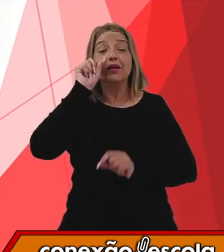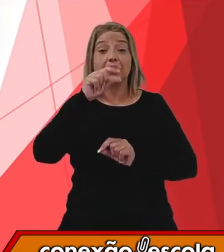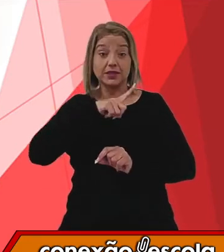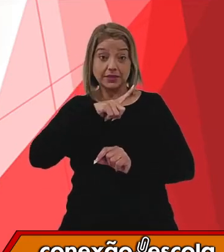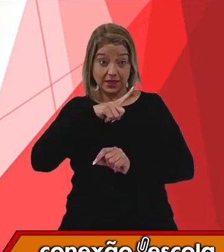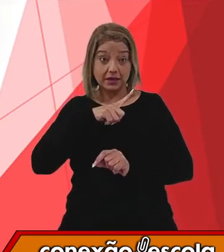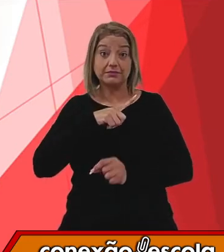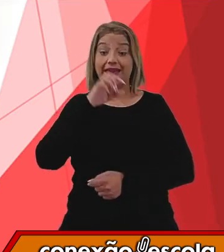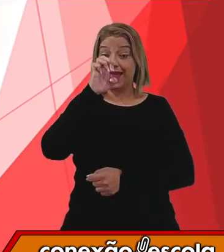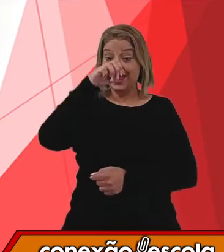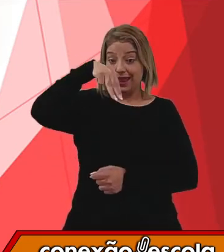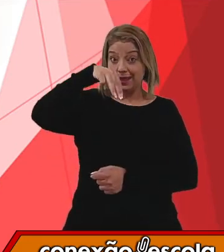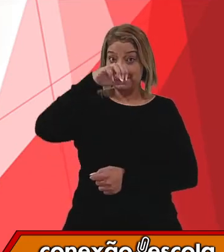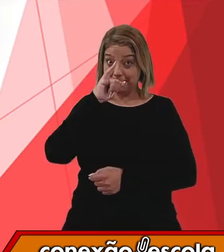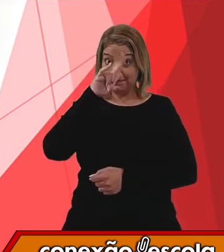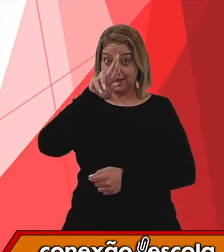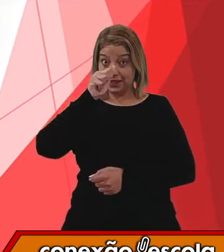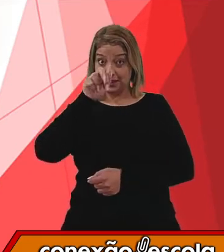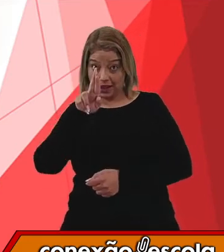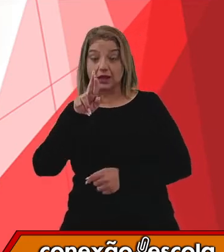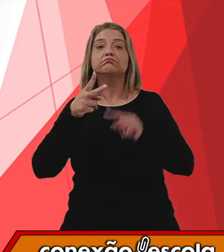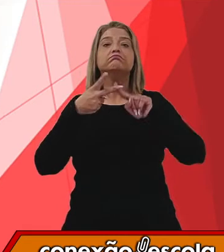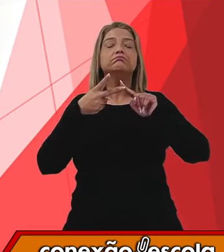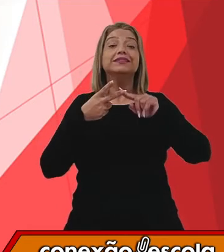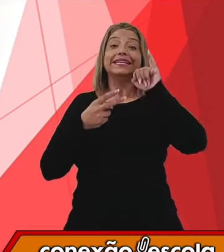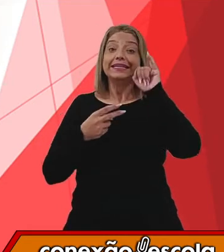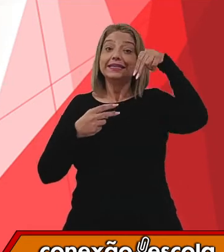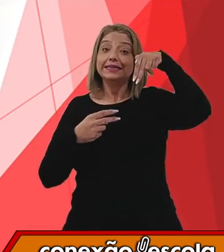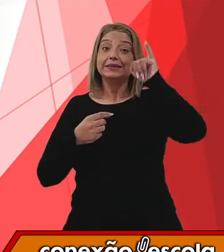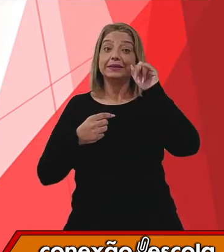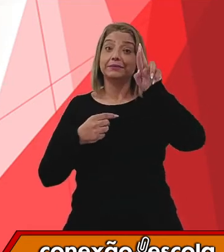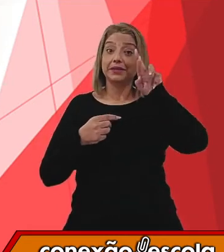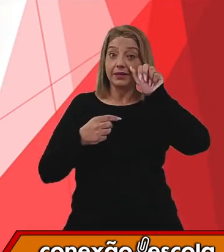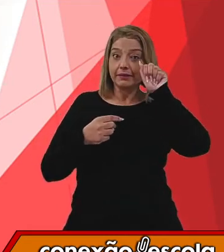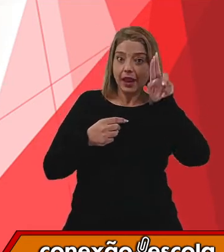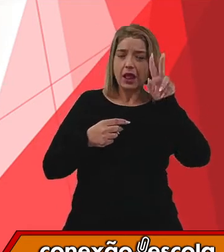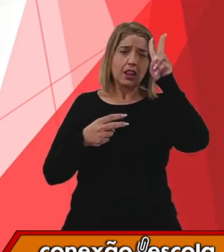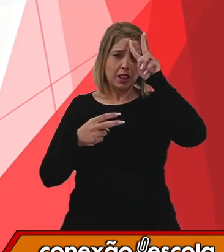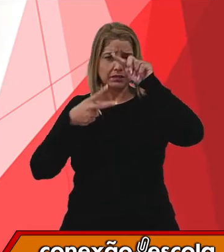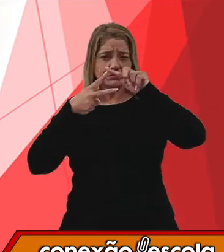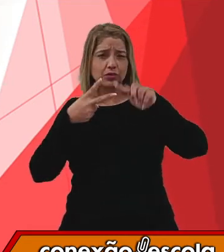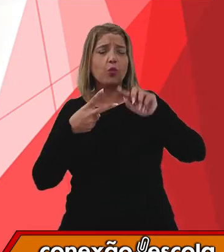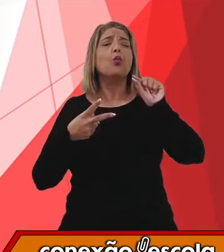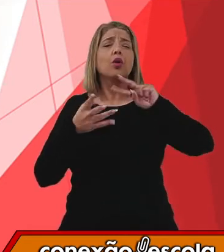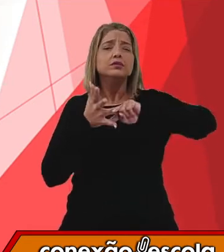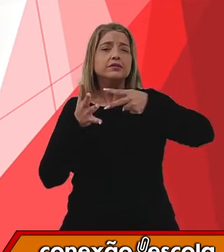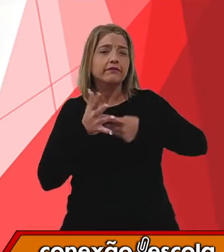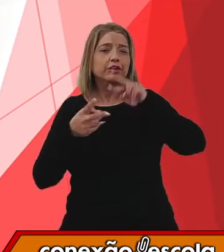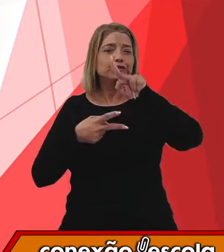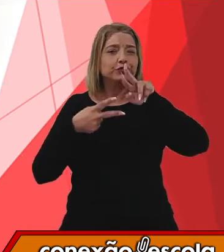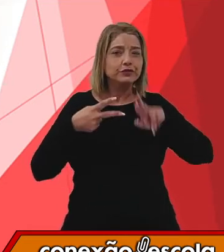em emigrar e imigrar? Vocês recordam a diferença? Vamos